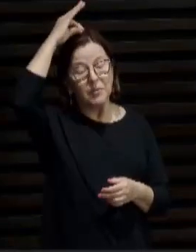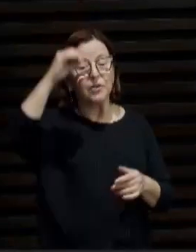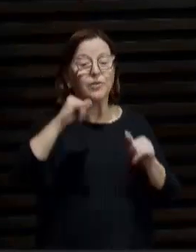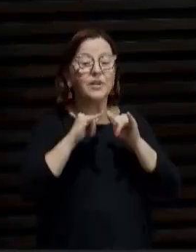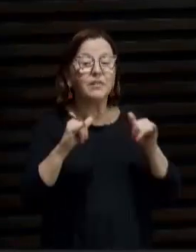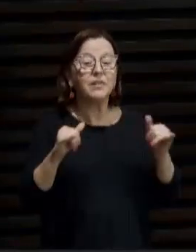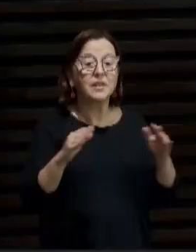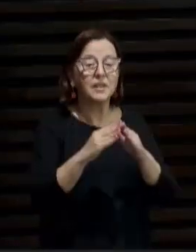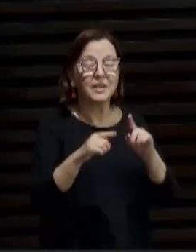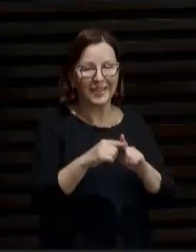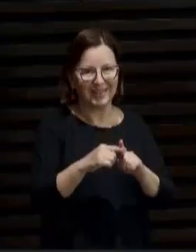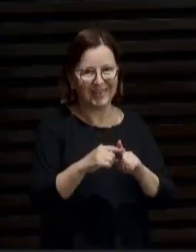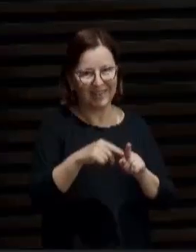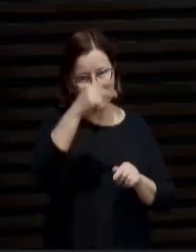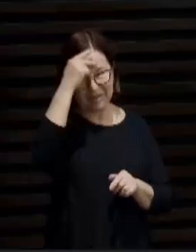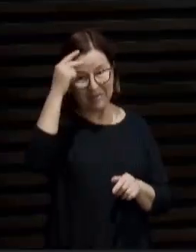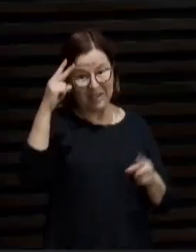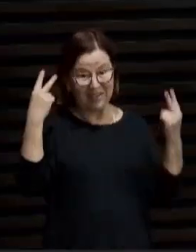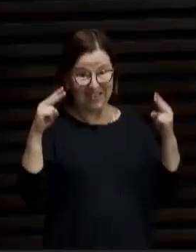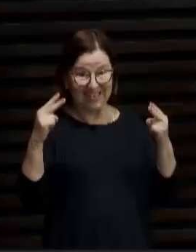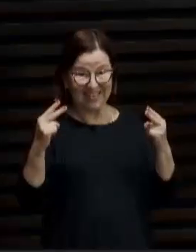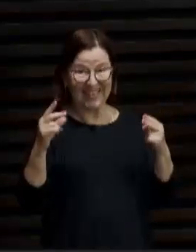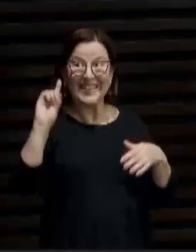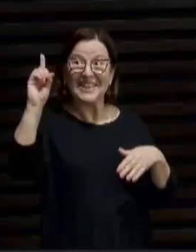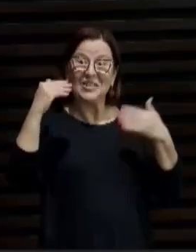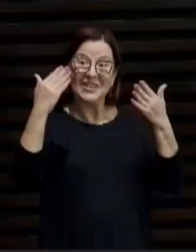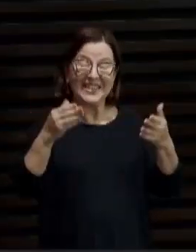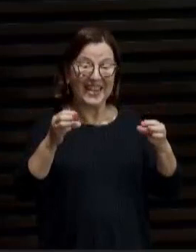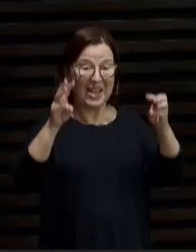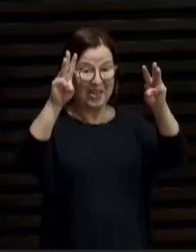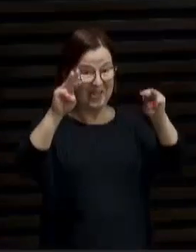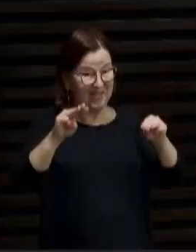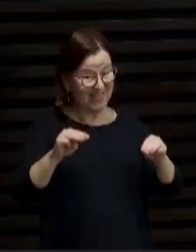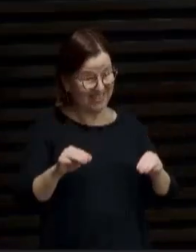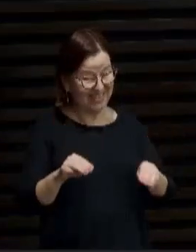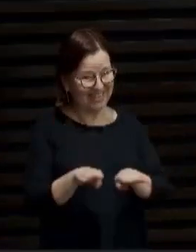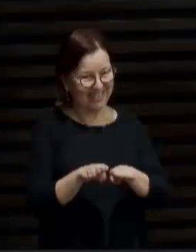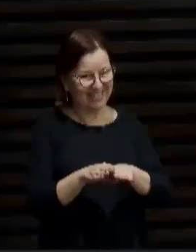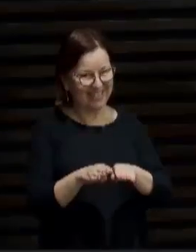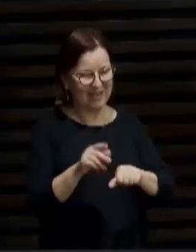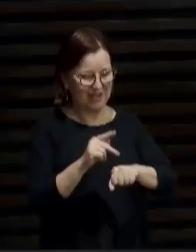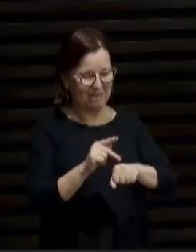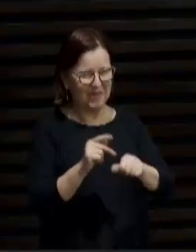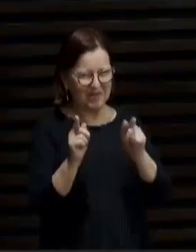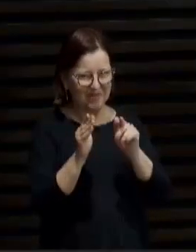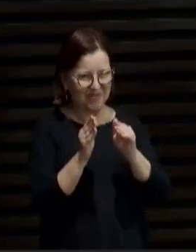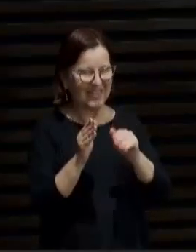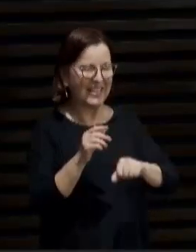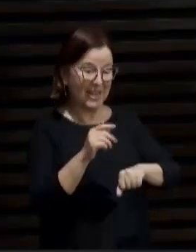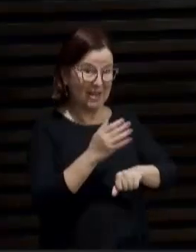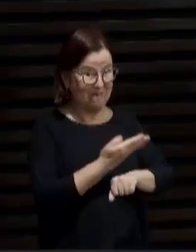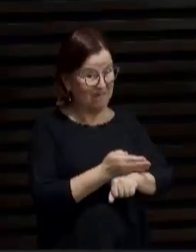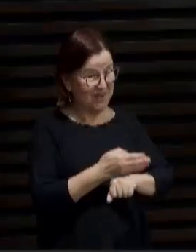Ao vencedor dar-lhe-ei do maná escondido, bem como lhe darei uma pedrinha branca, e sobre esta pedrinha escrito